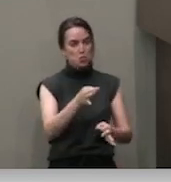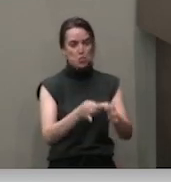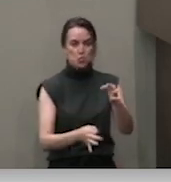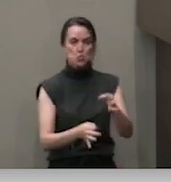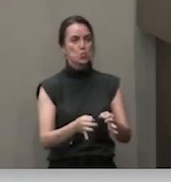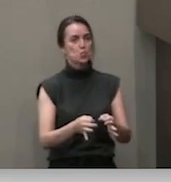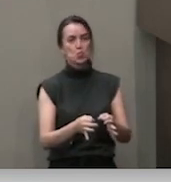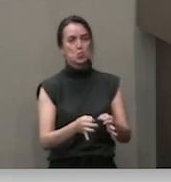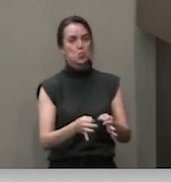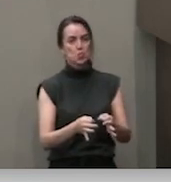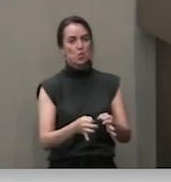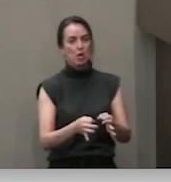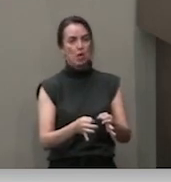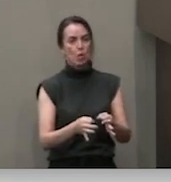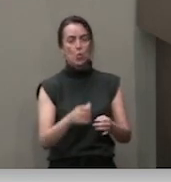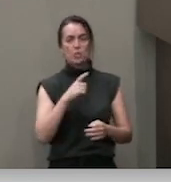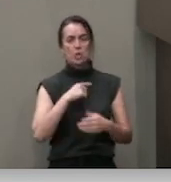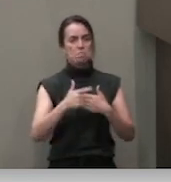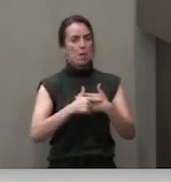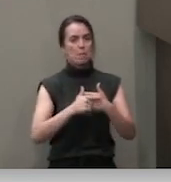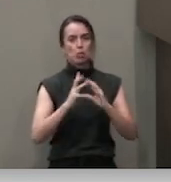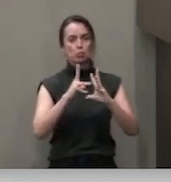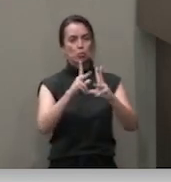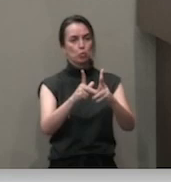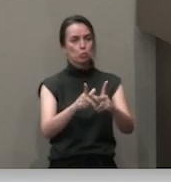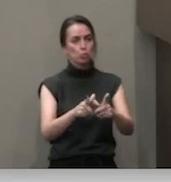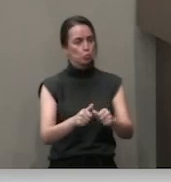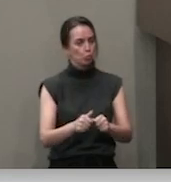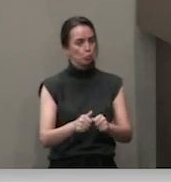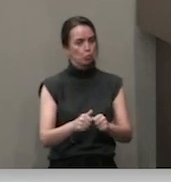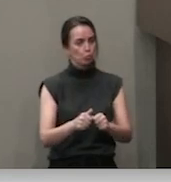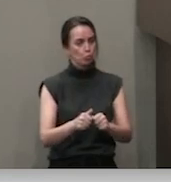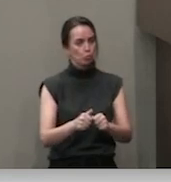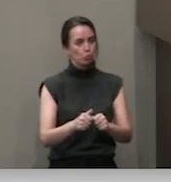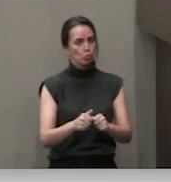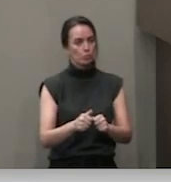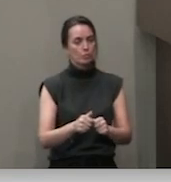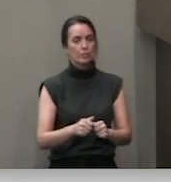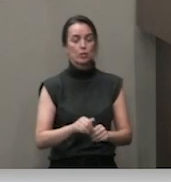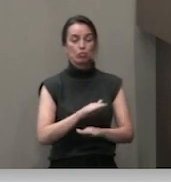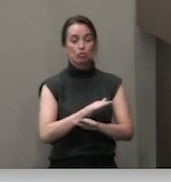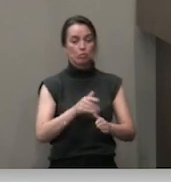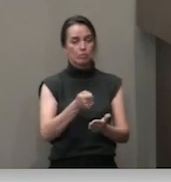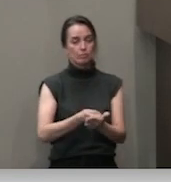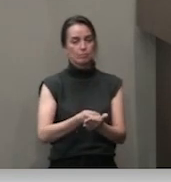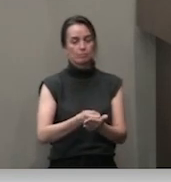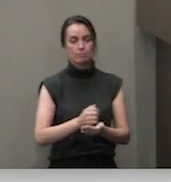Réus são acusadores são tudo então basta da